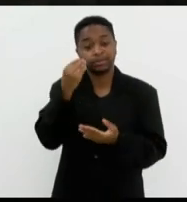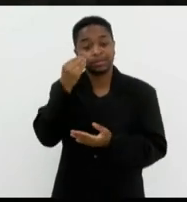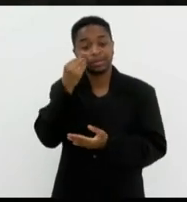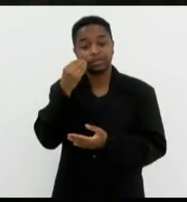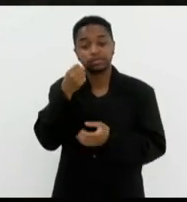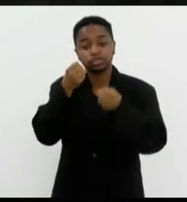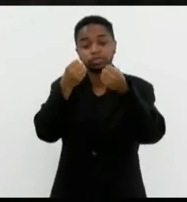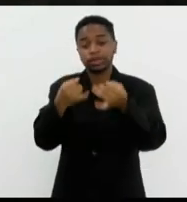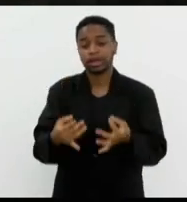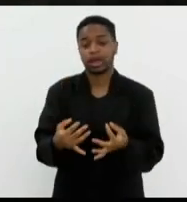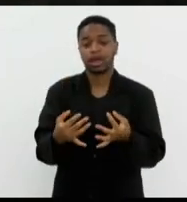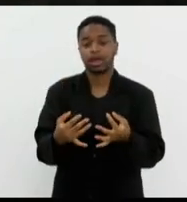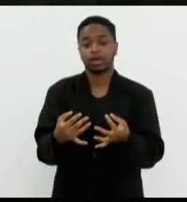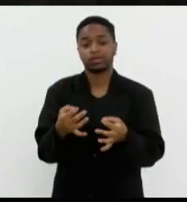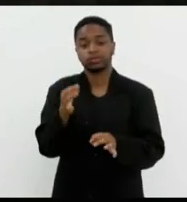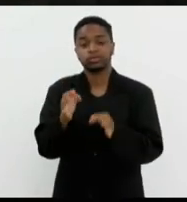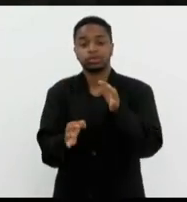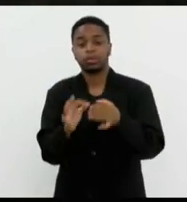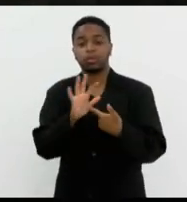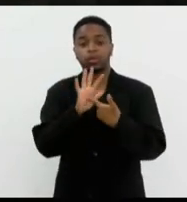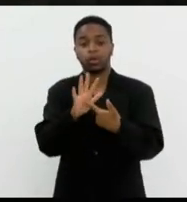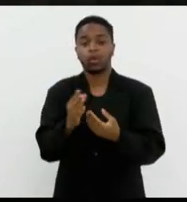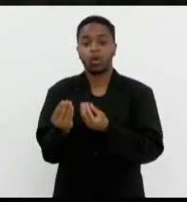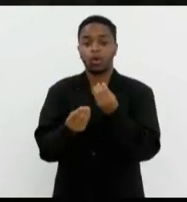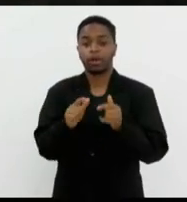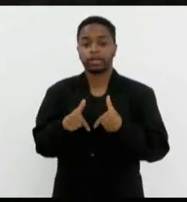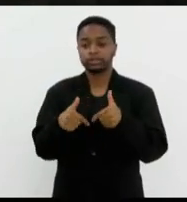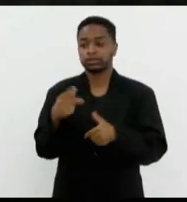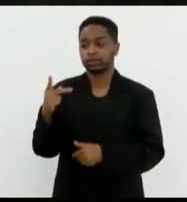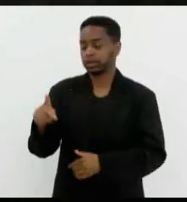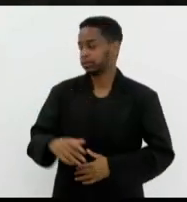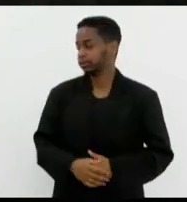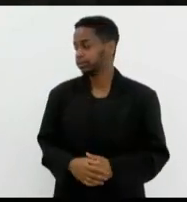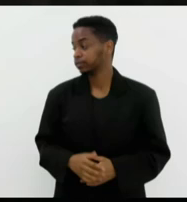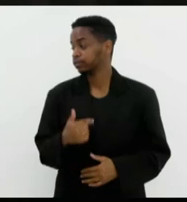o outro. Então, eu queria dizer à Vossa Excelência